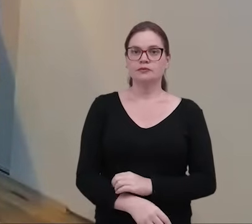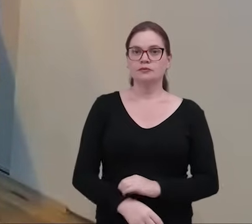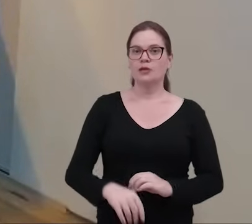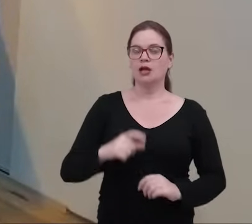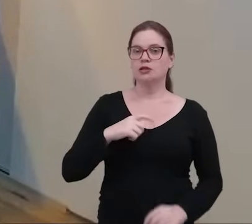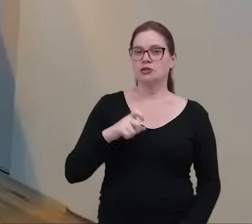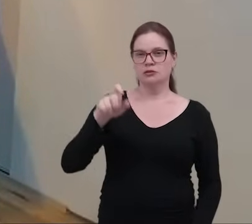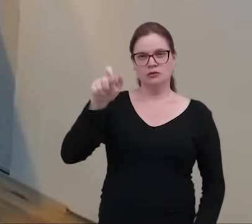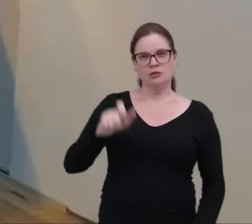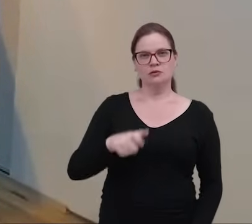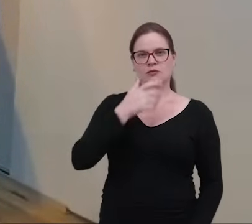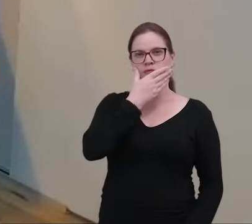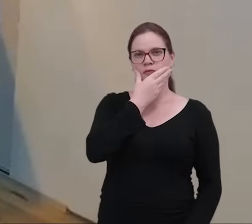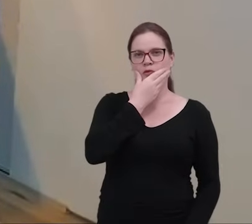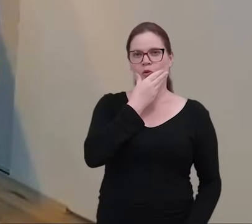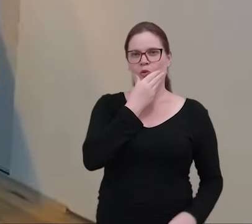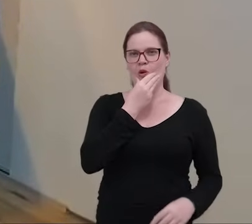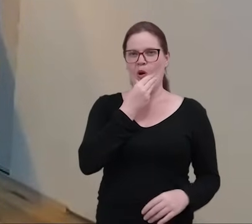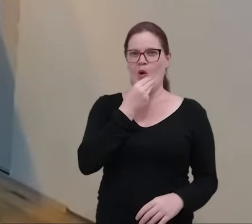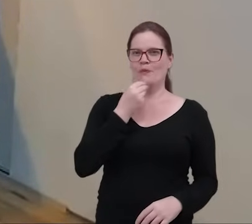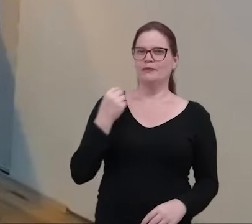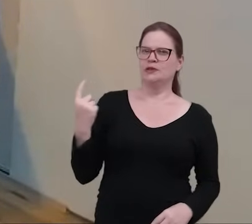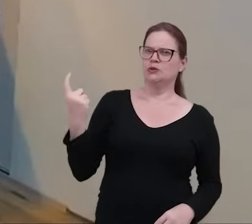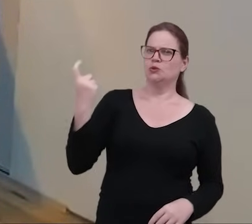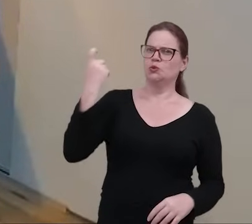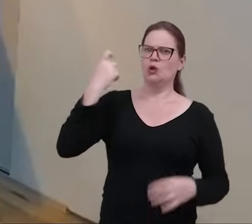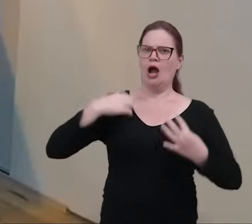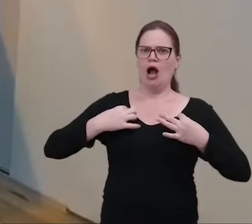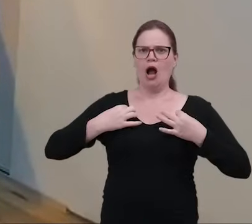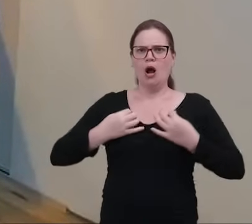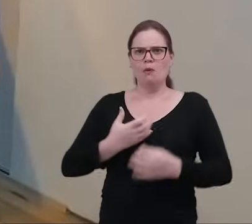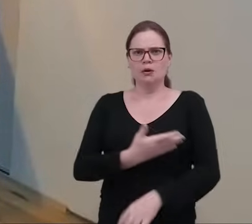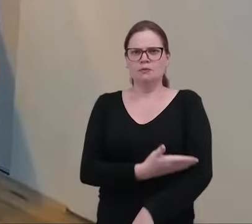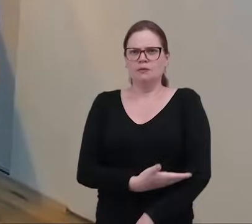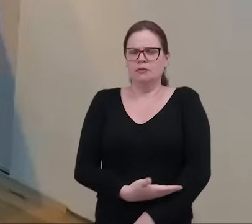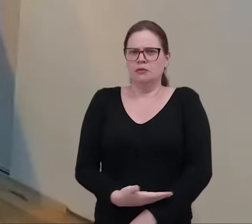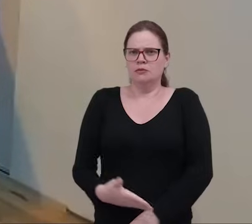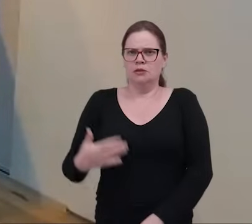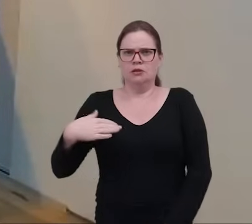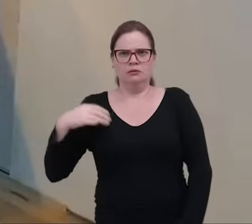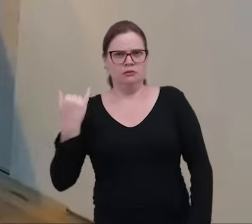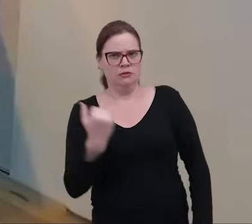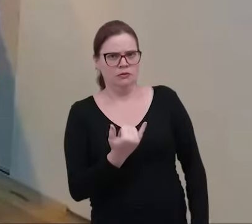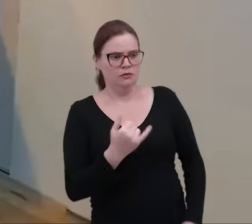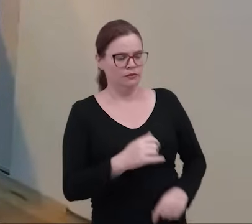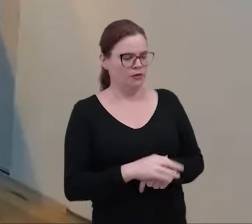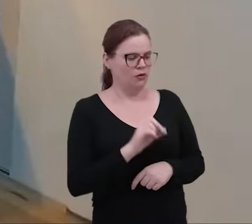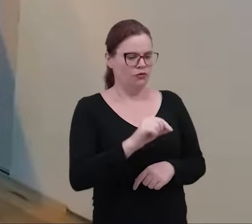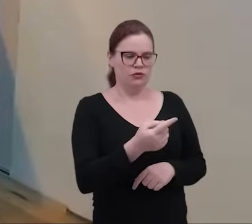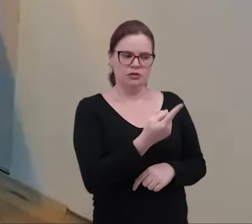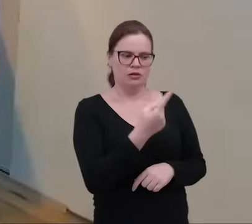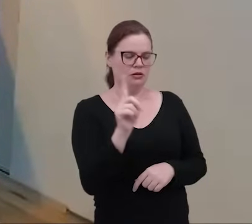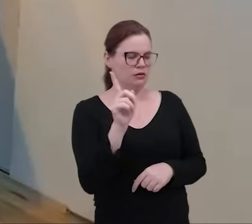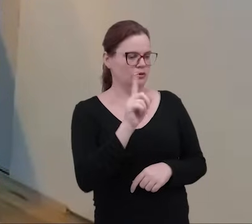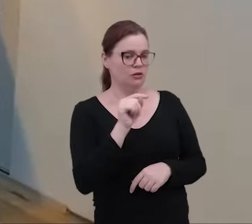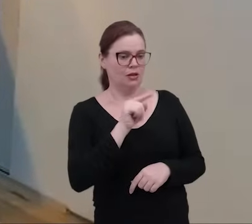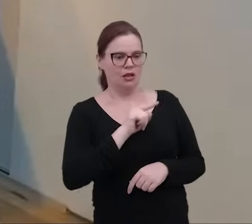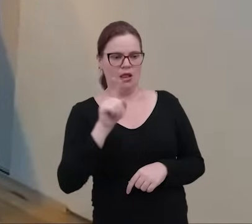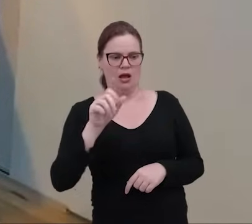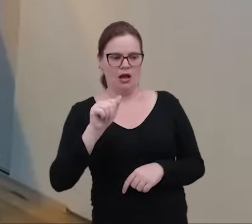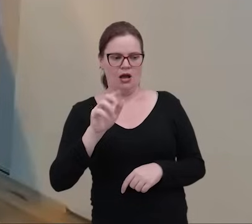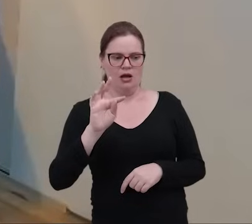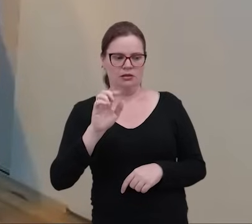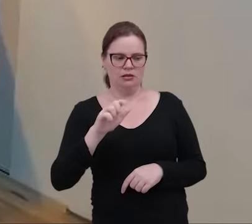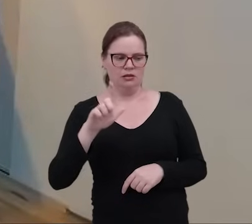assim um homem muito grande, todo vestido de branco, que chegava para mim e dizia assim: olha, você não vai nem para Atlanta e nem